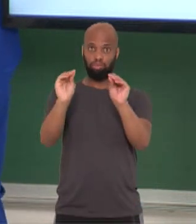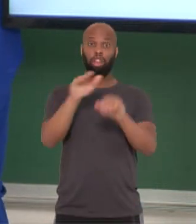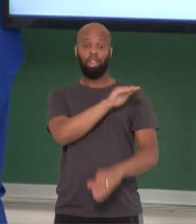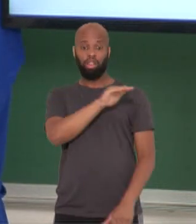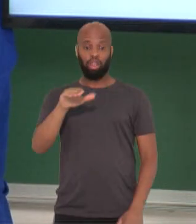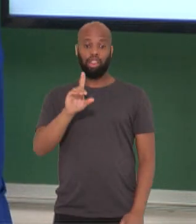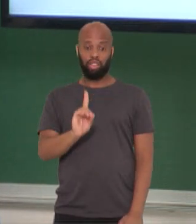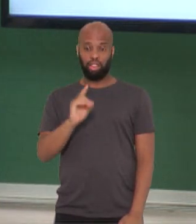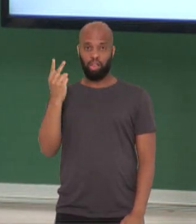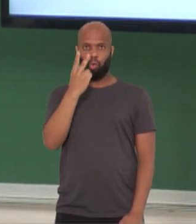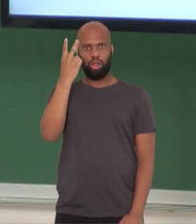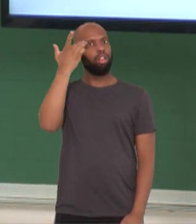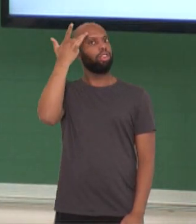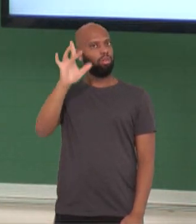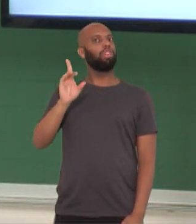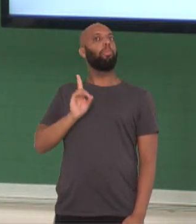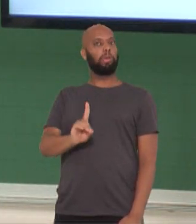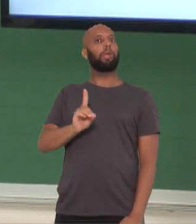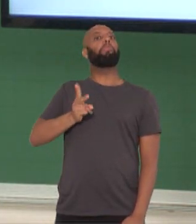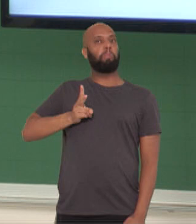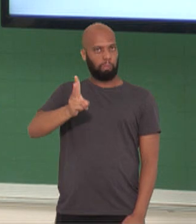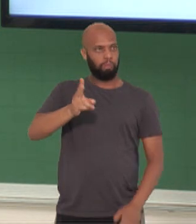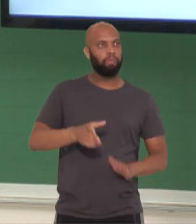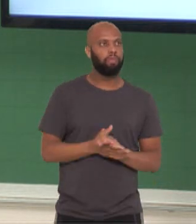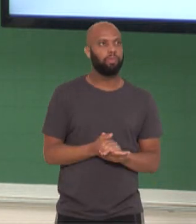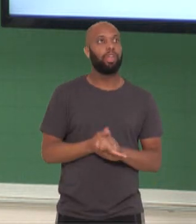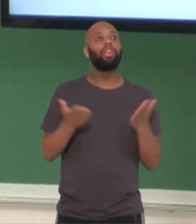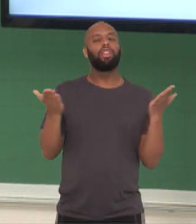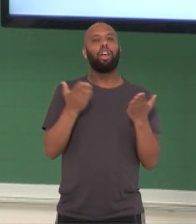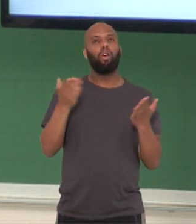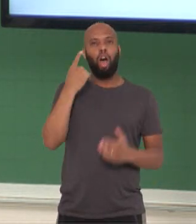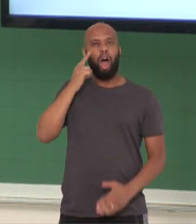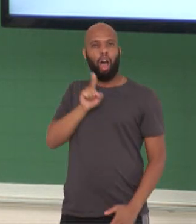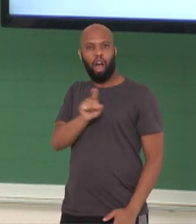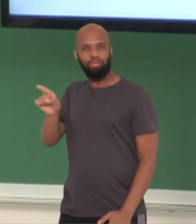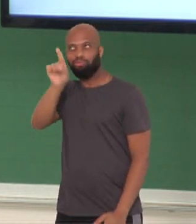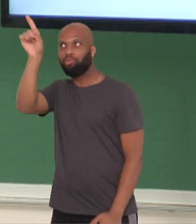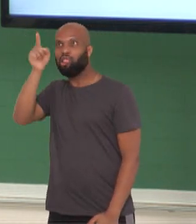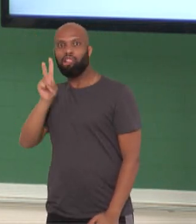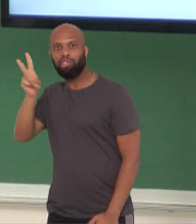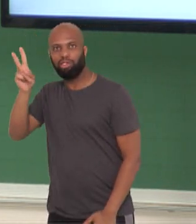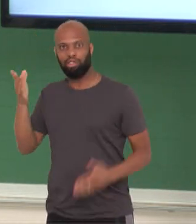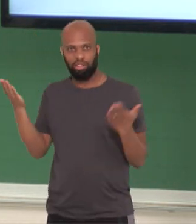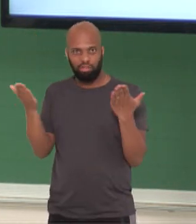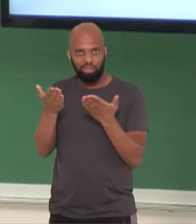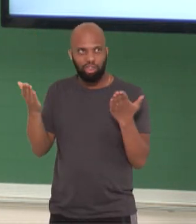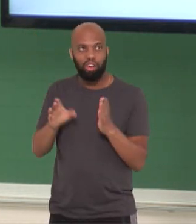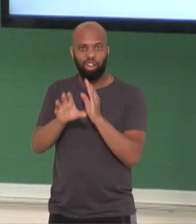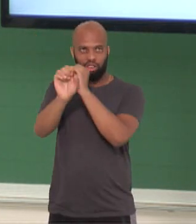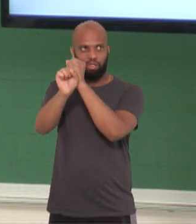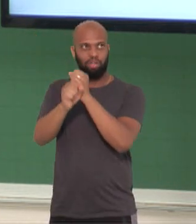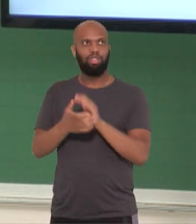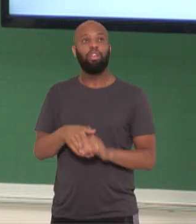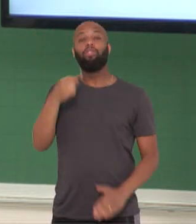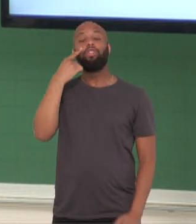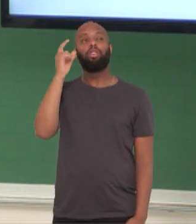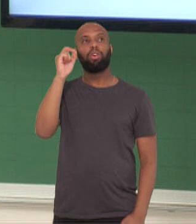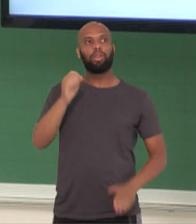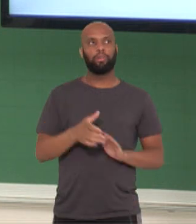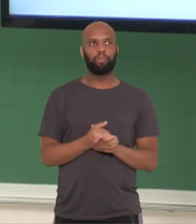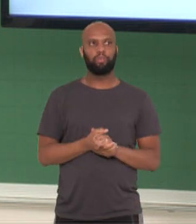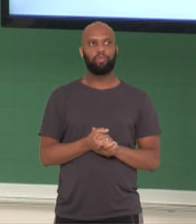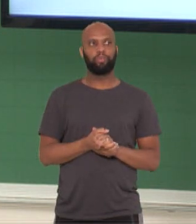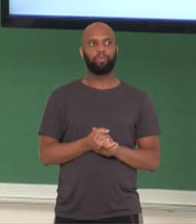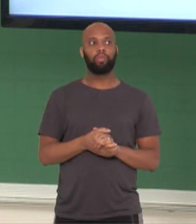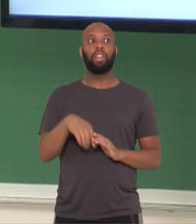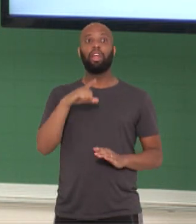entre as duas cargas. Subindo, continuando a continha aqui do ladinho, perceba o seguinte, aqui a